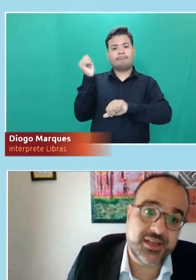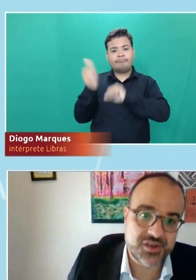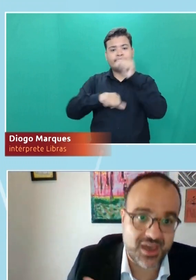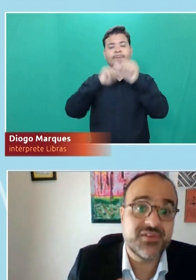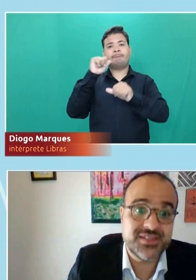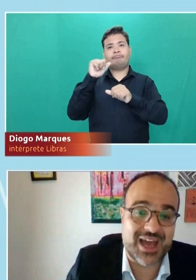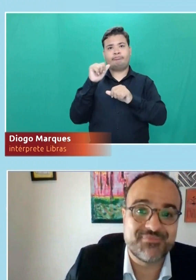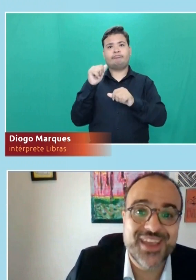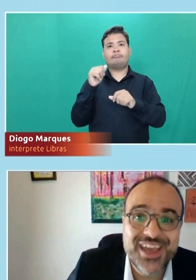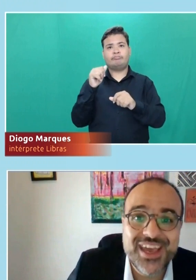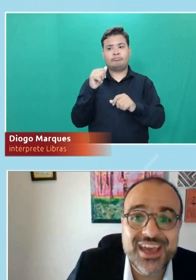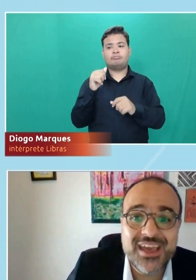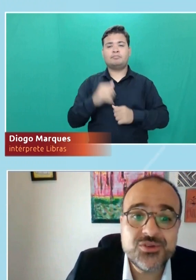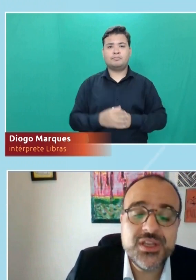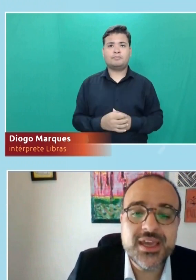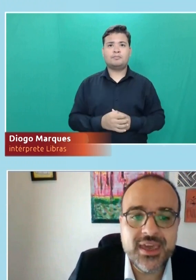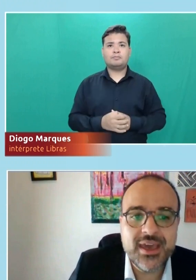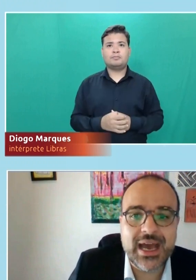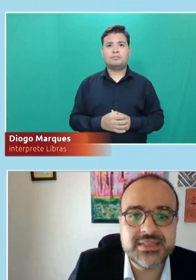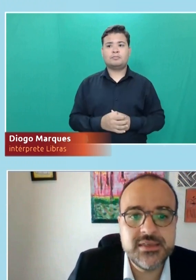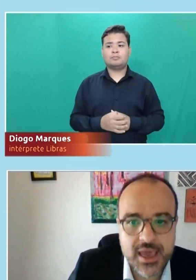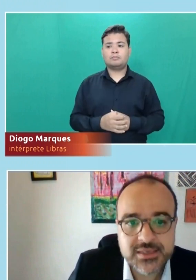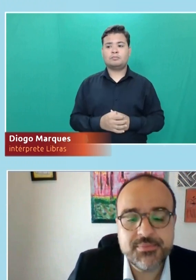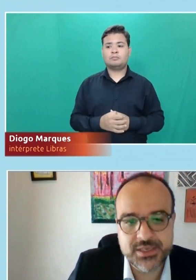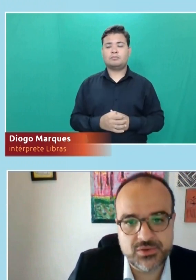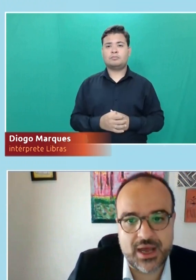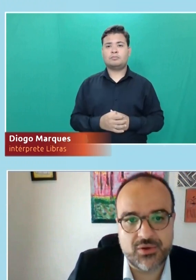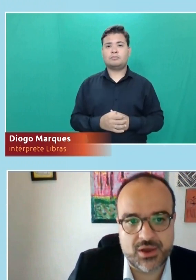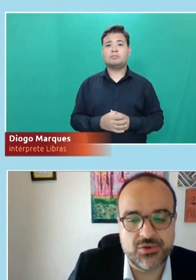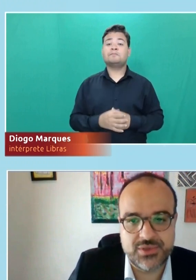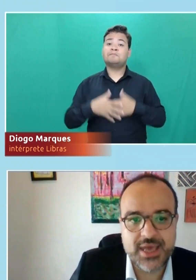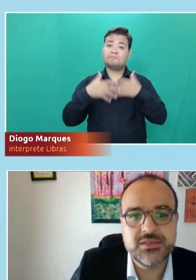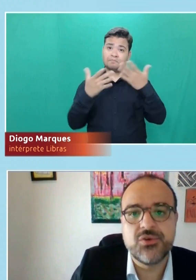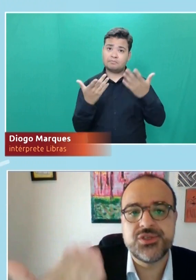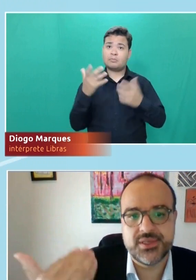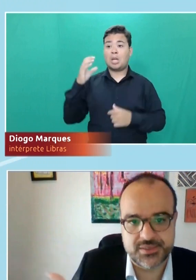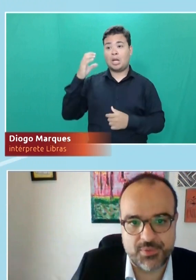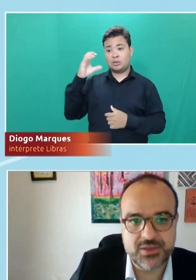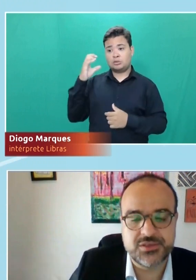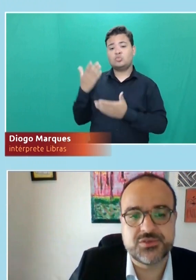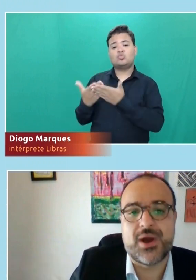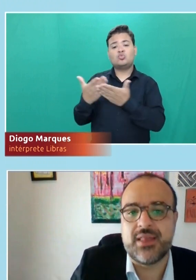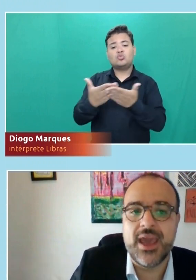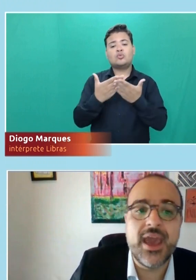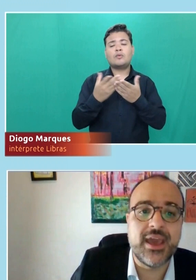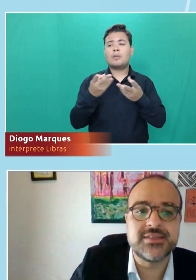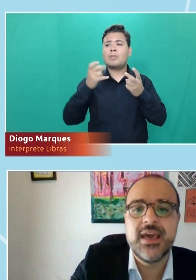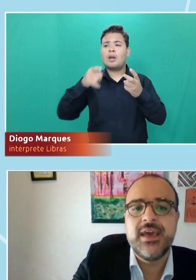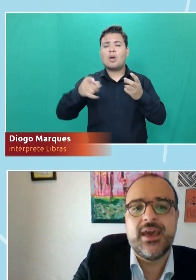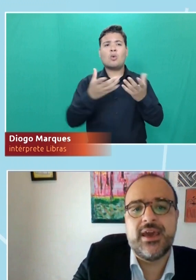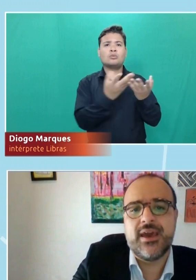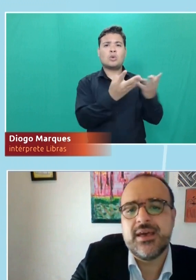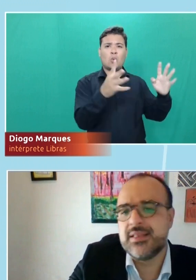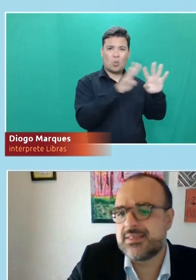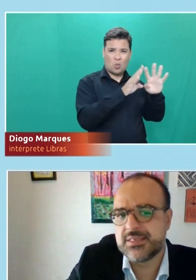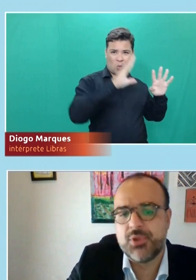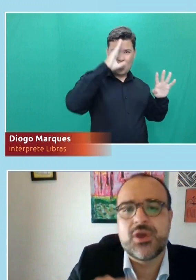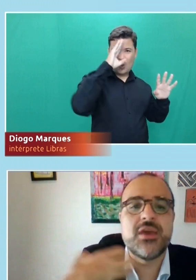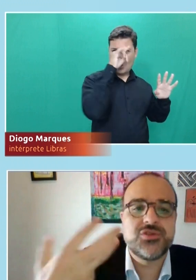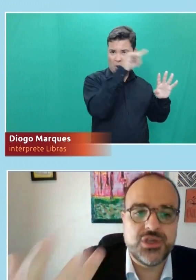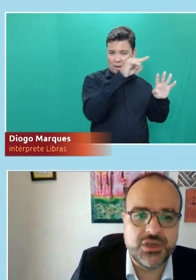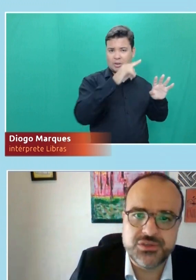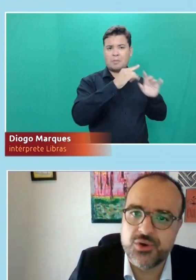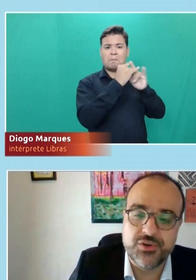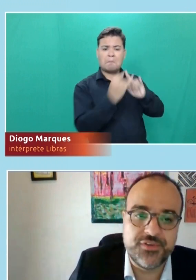a uma sociedade que quer avançar. Eu diria que a ciência para estudar o que acontece hoje nessas portas de quartéis,